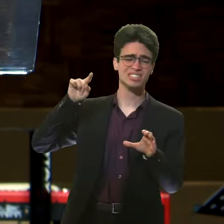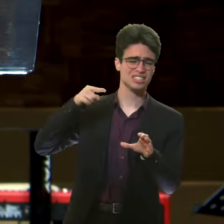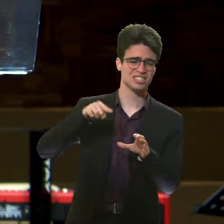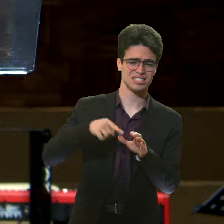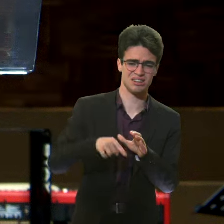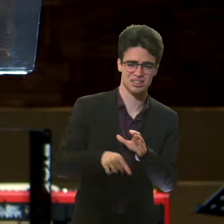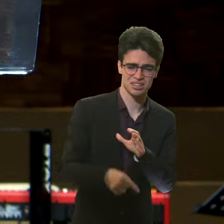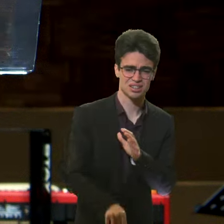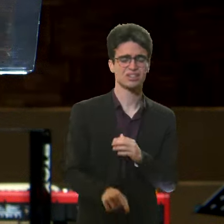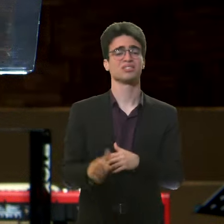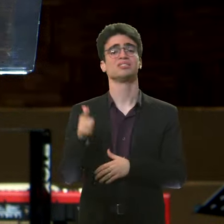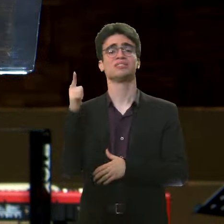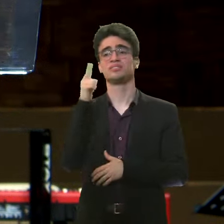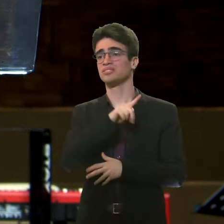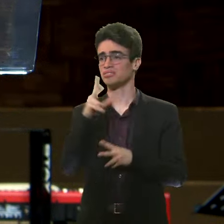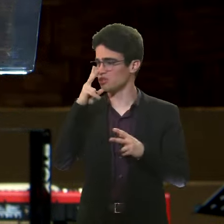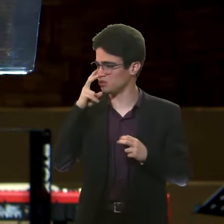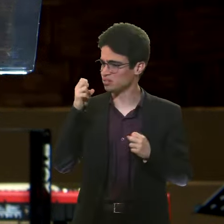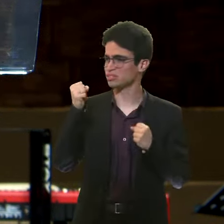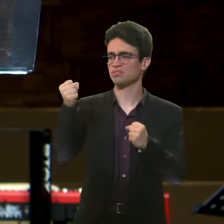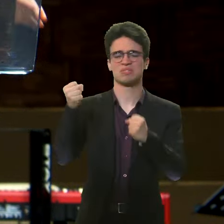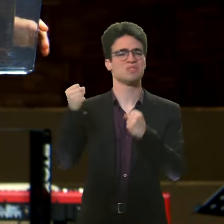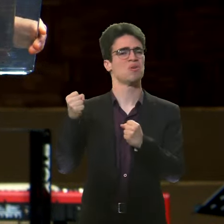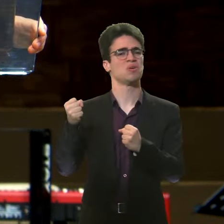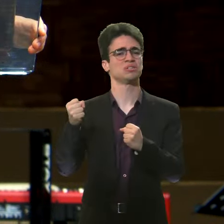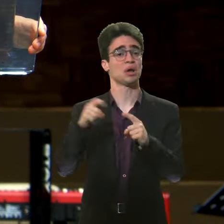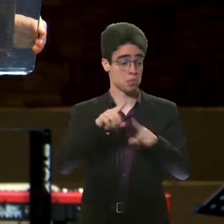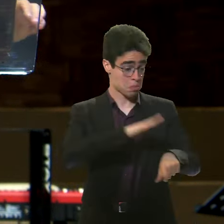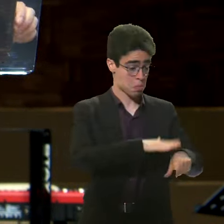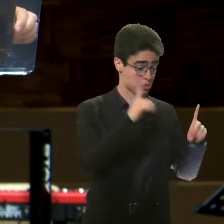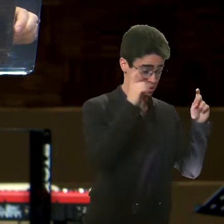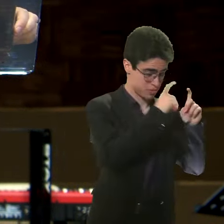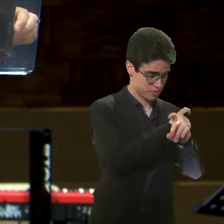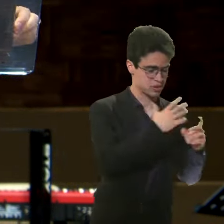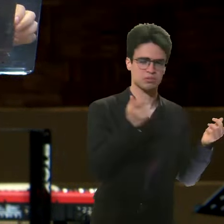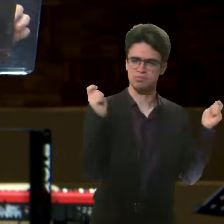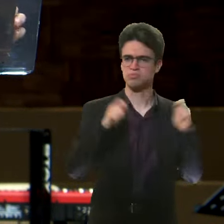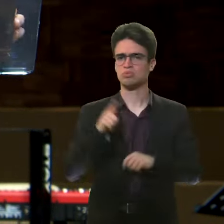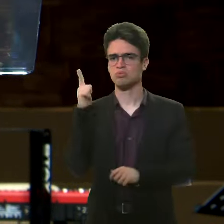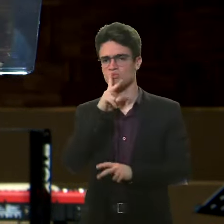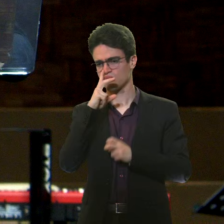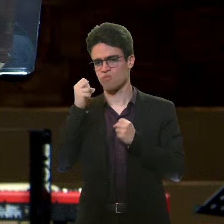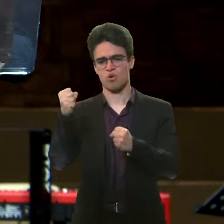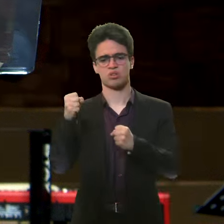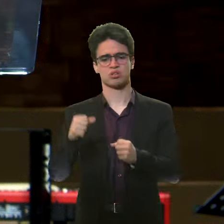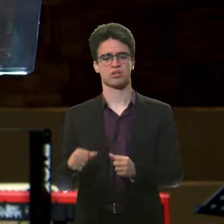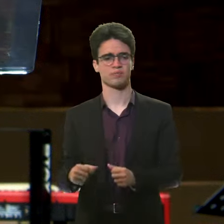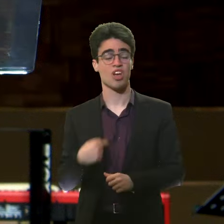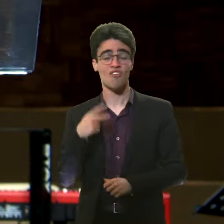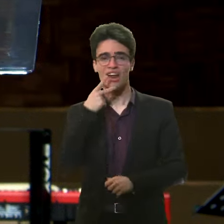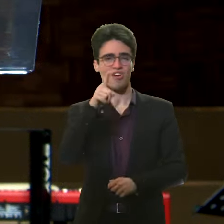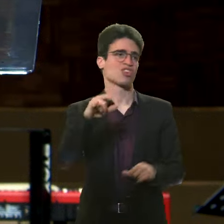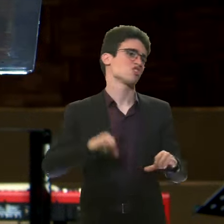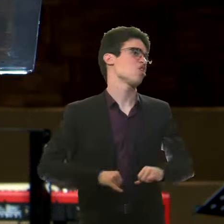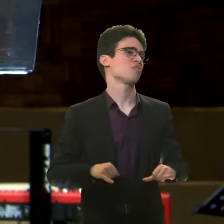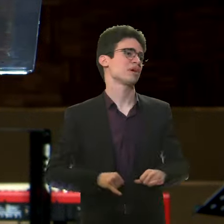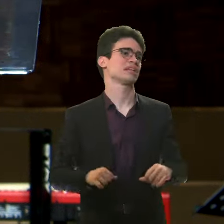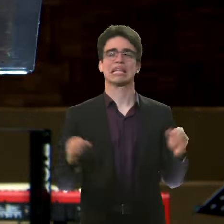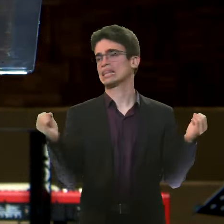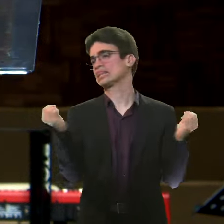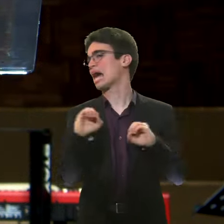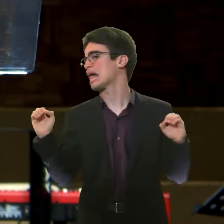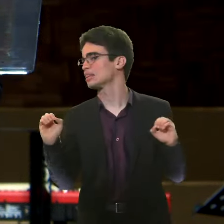encontrando força em períodos de fraqueza. Eu não vim te falar que você não vai sofrer. Eu